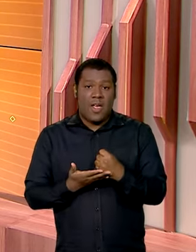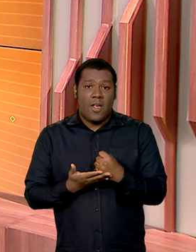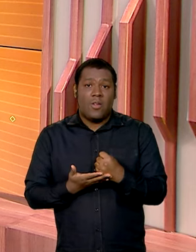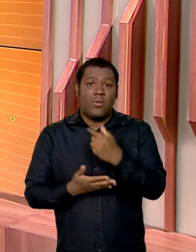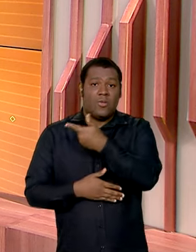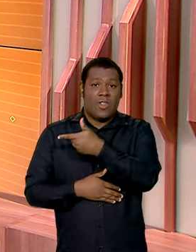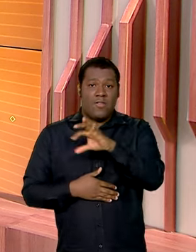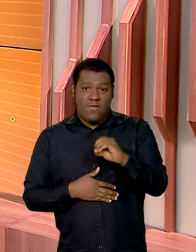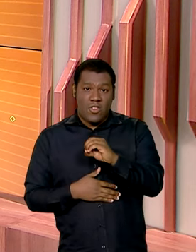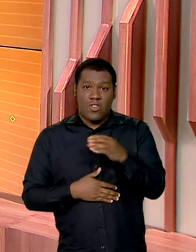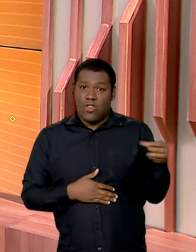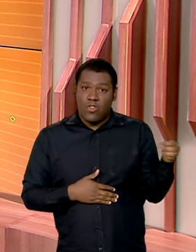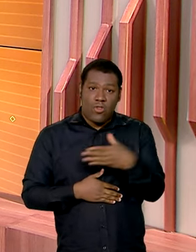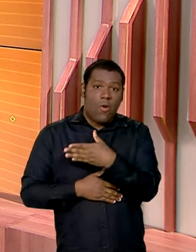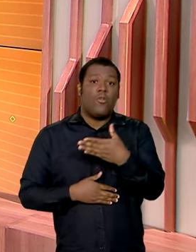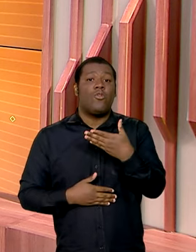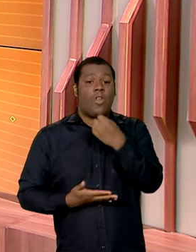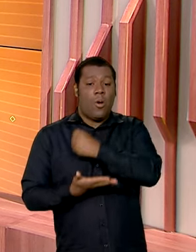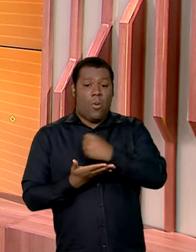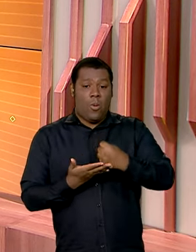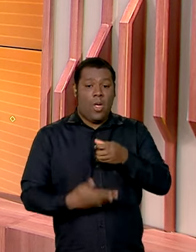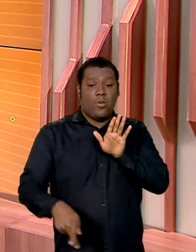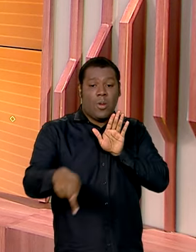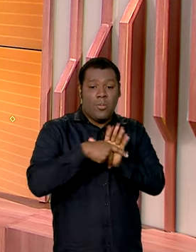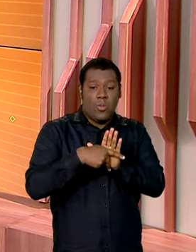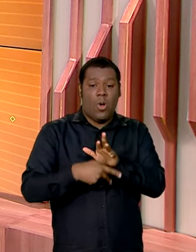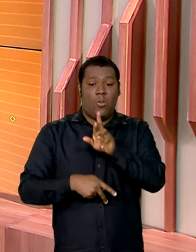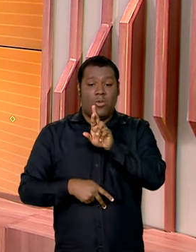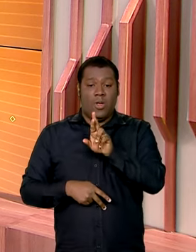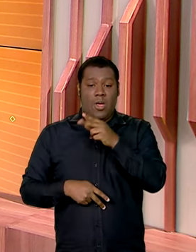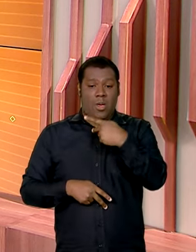foram assinados em 2024, com